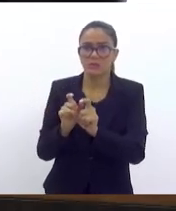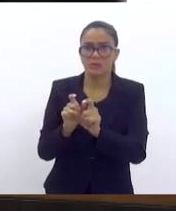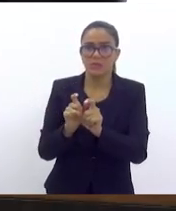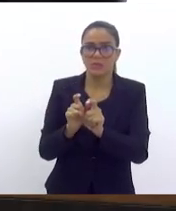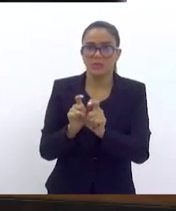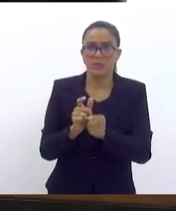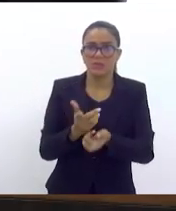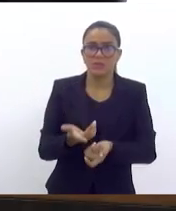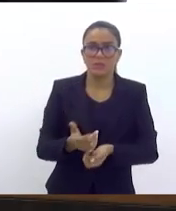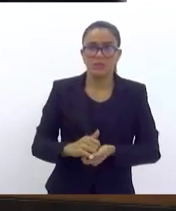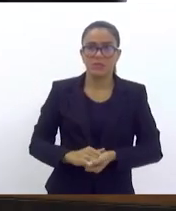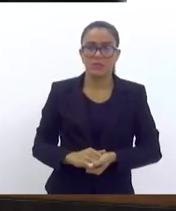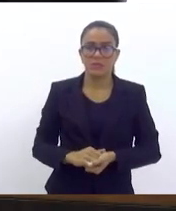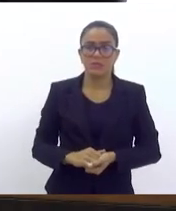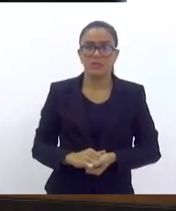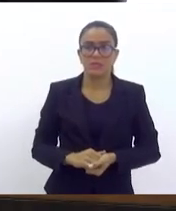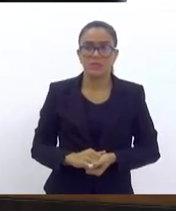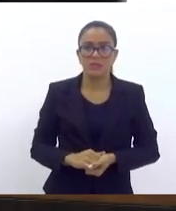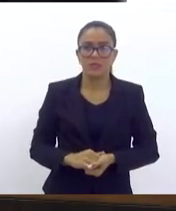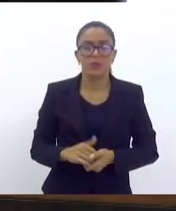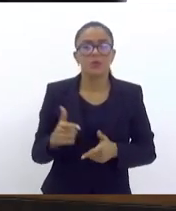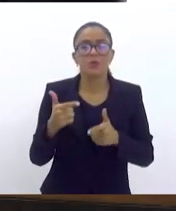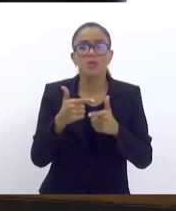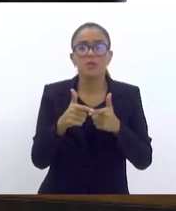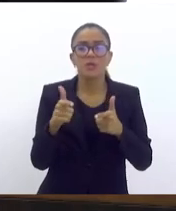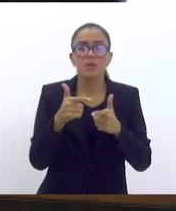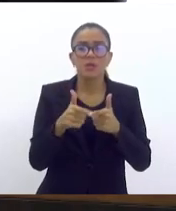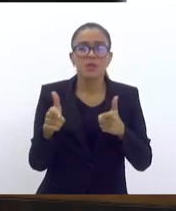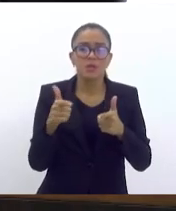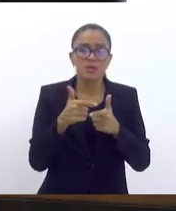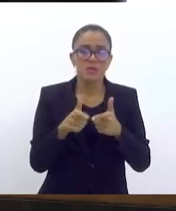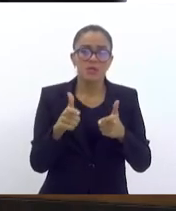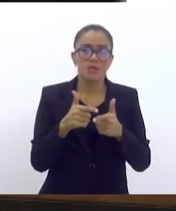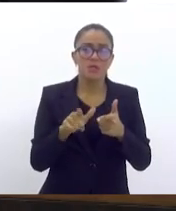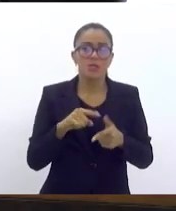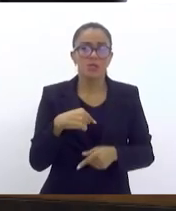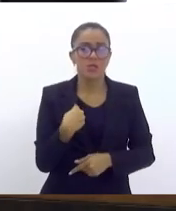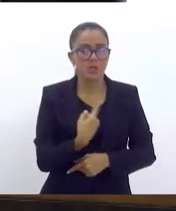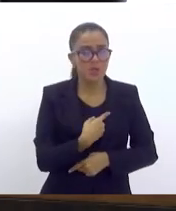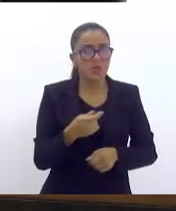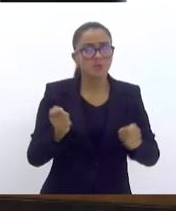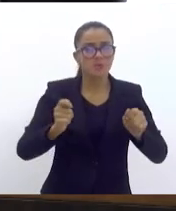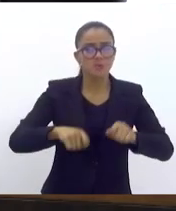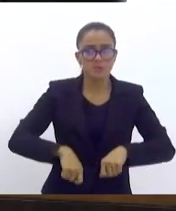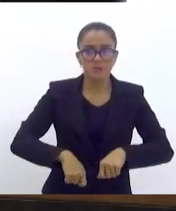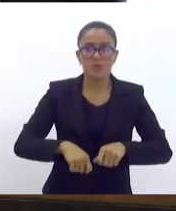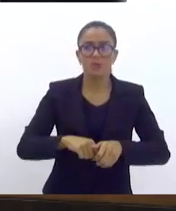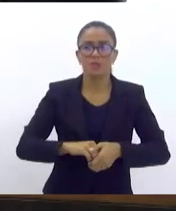com esse esse problema e que a gente que nós podemos